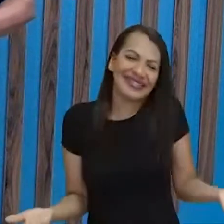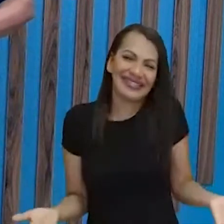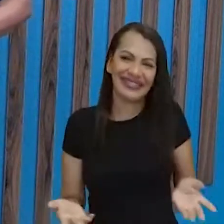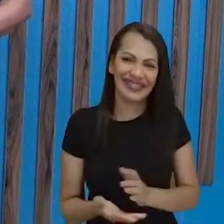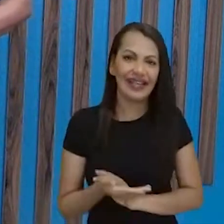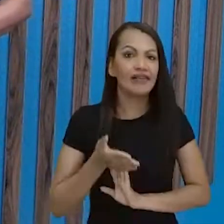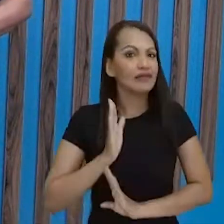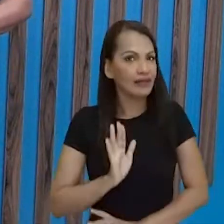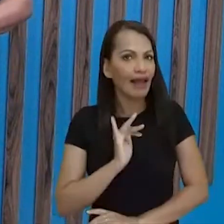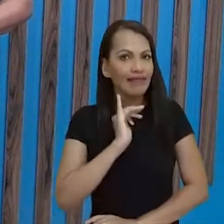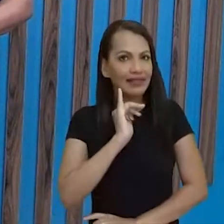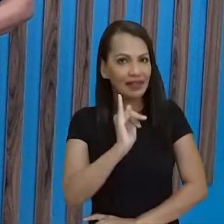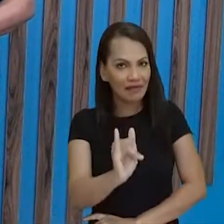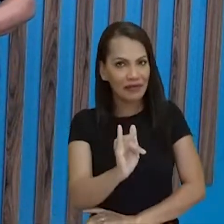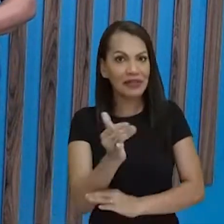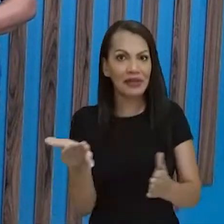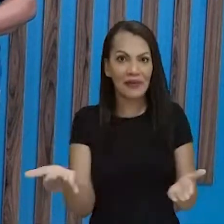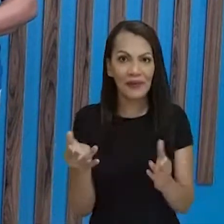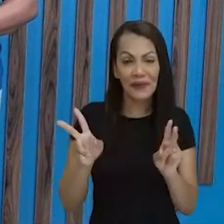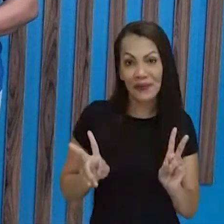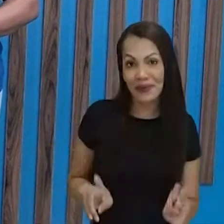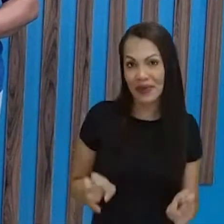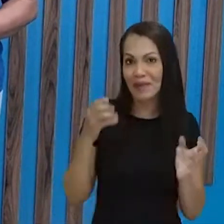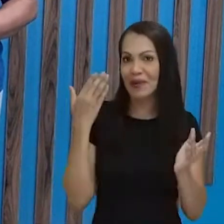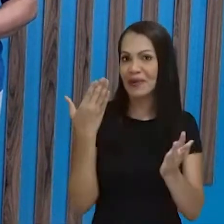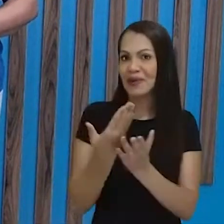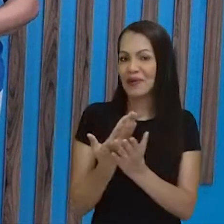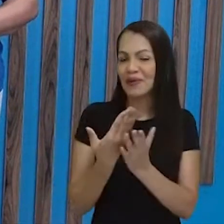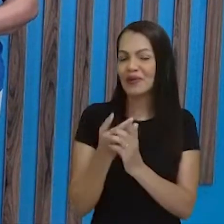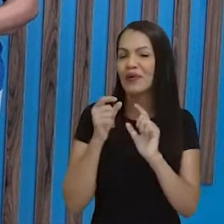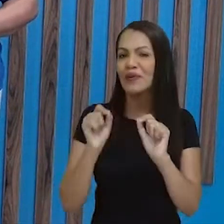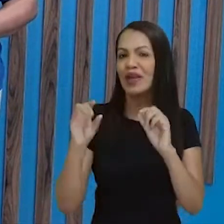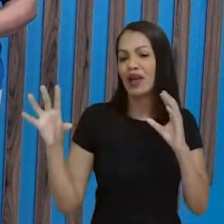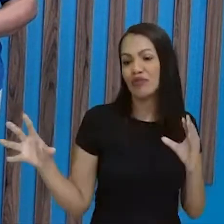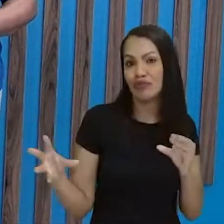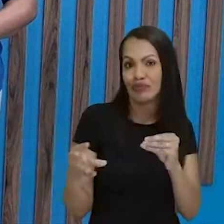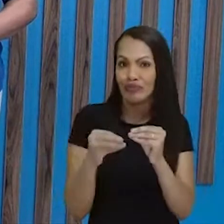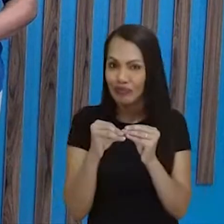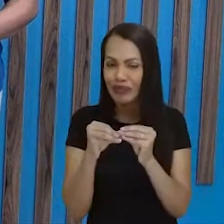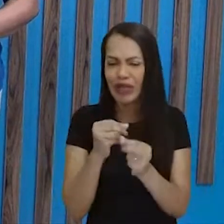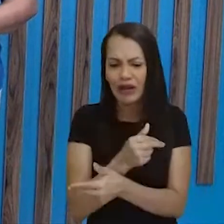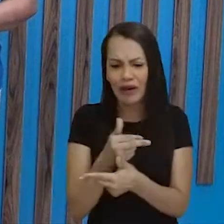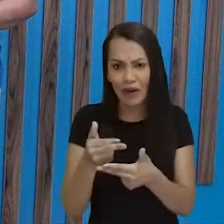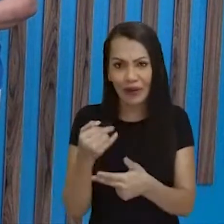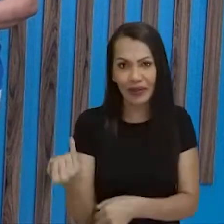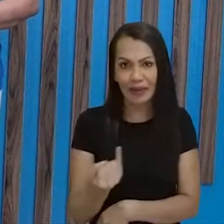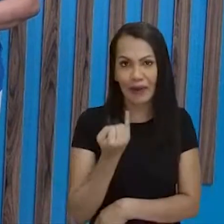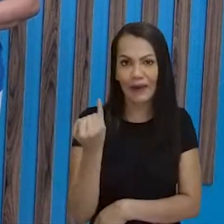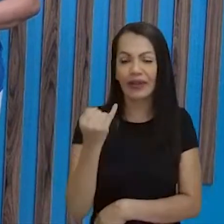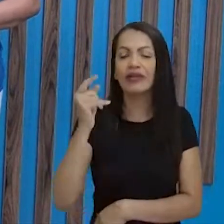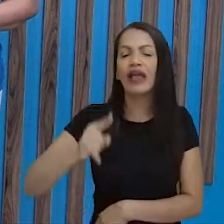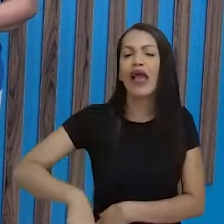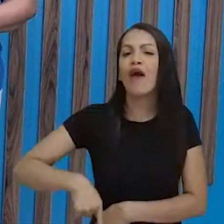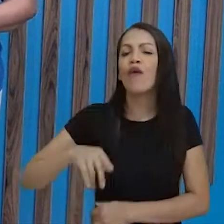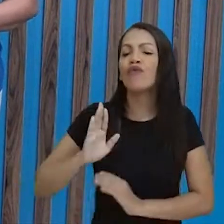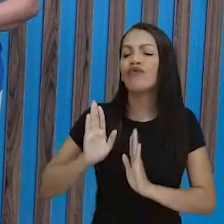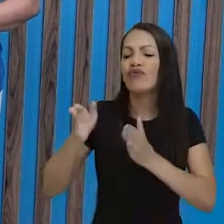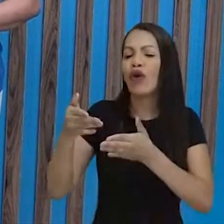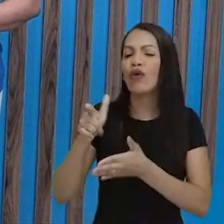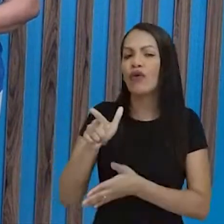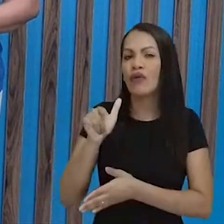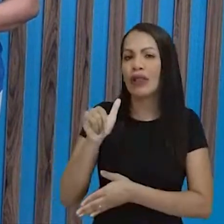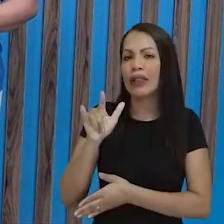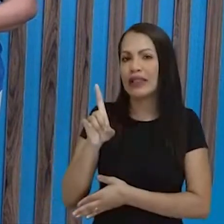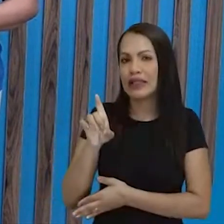Como eu já disse a vocês, o nosso assunto de hoje é resumindo fatos importantes, o líder da notícia. E, como